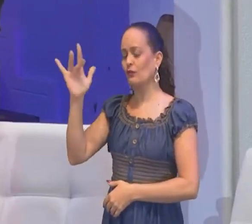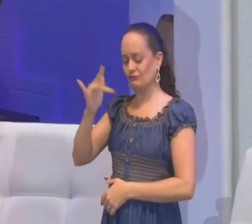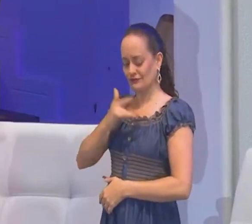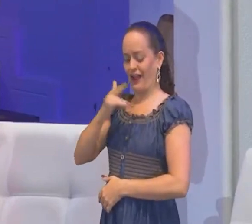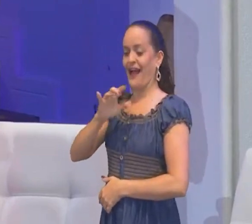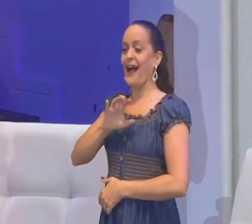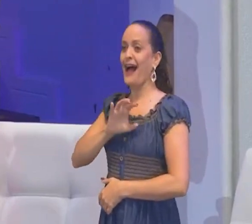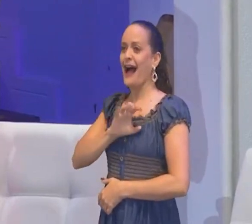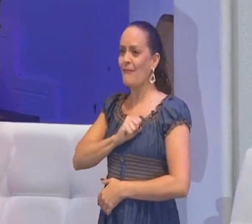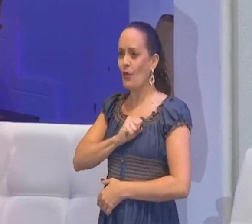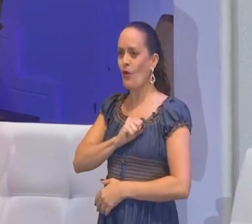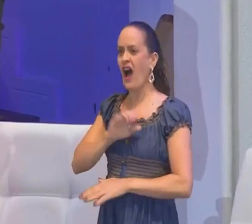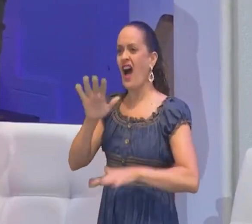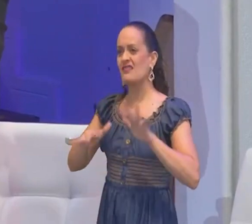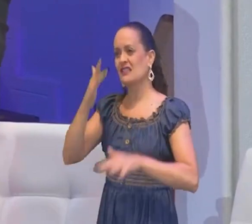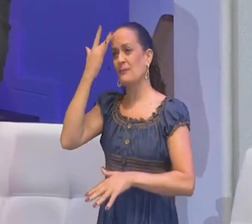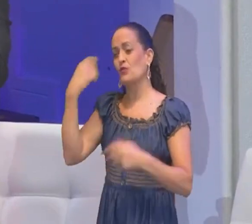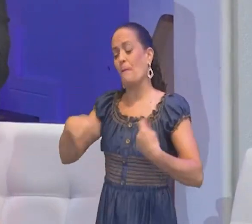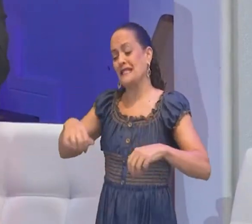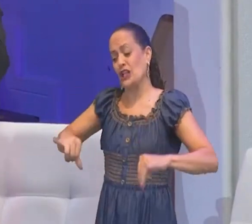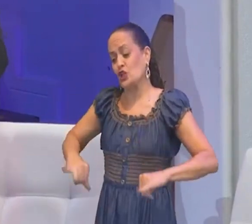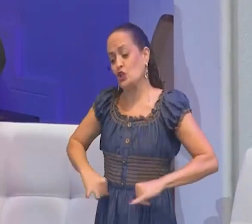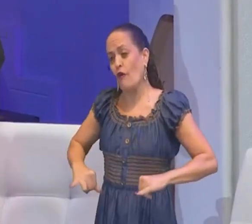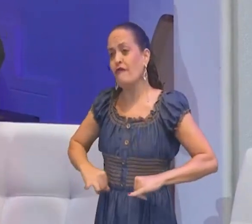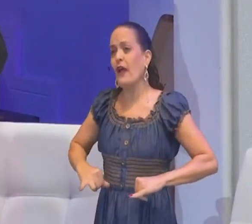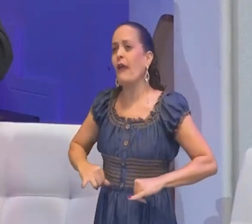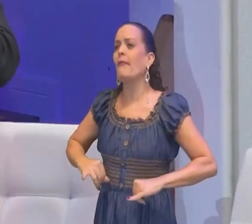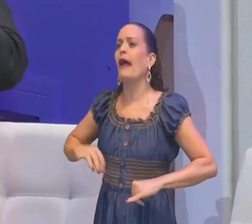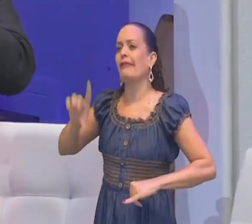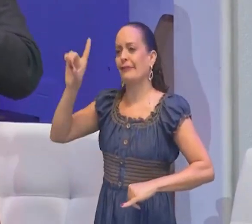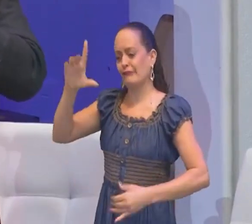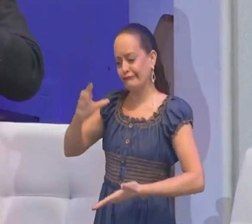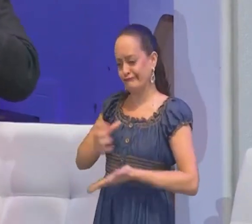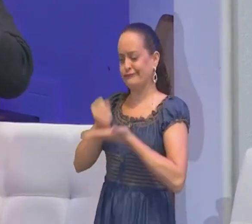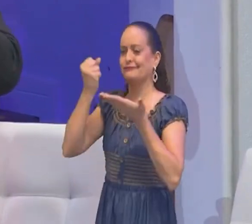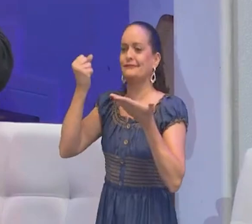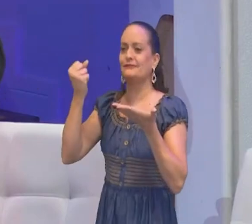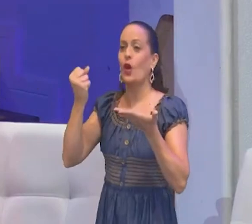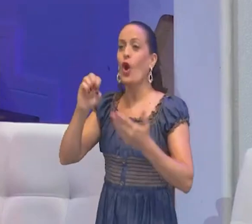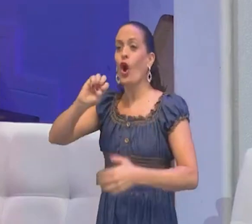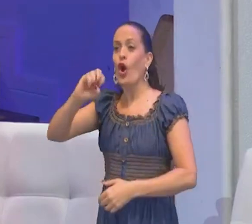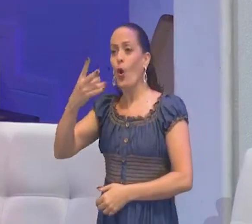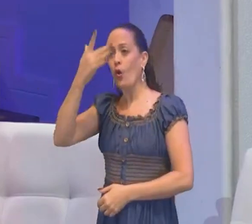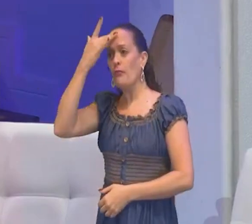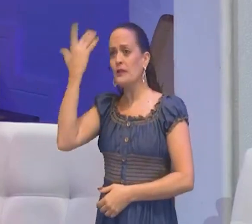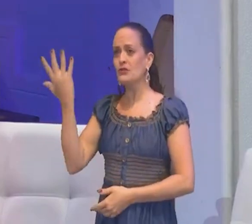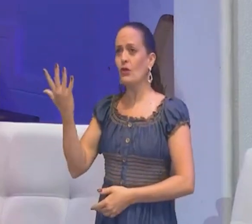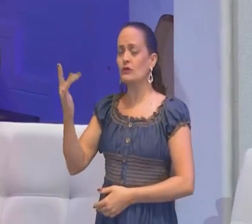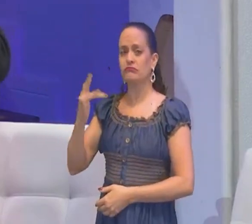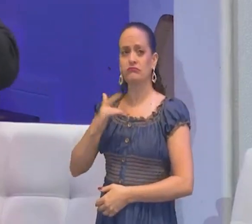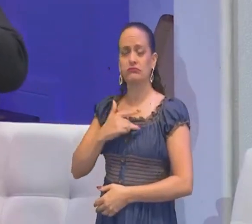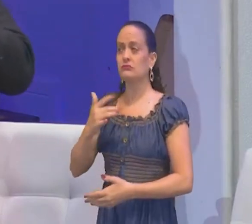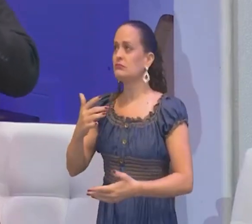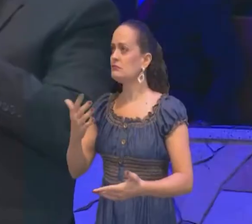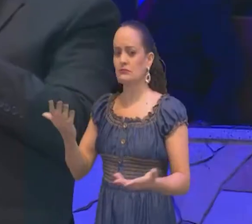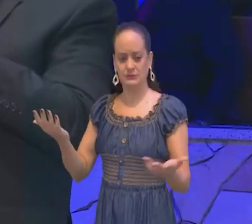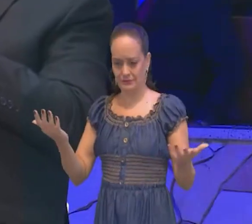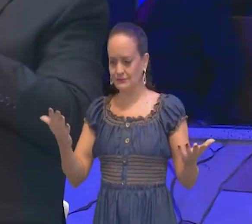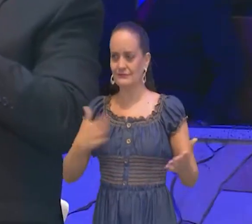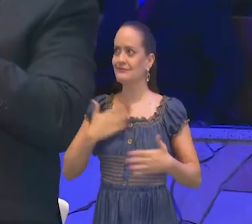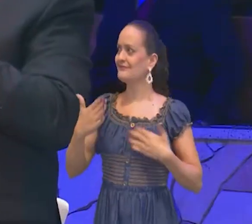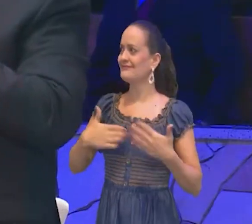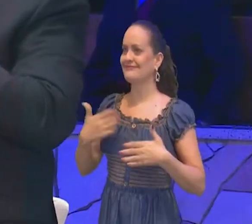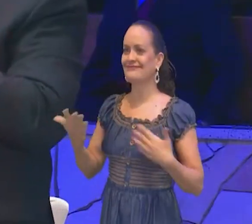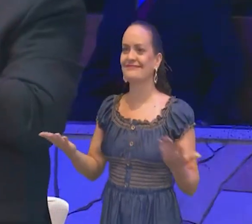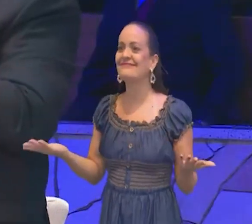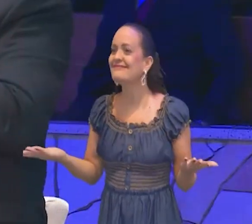a Cristo pela dor, outros ainda, mesmo sem saber, são encontrados por Jesus e ao terem